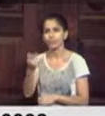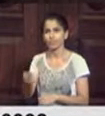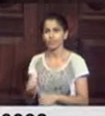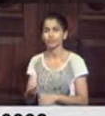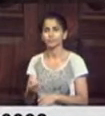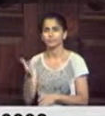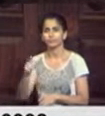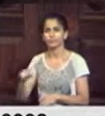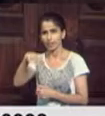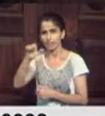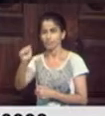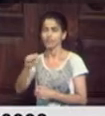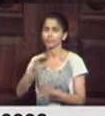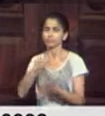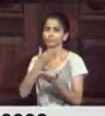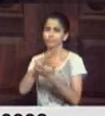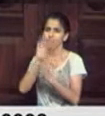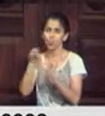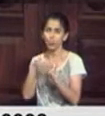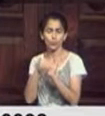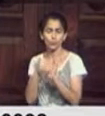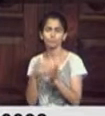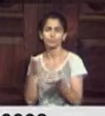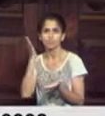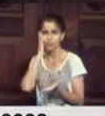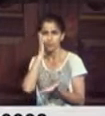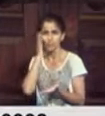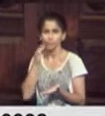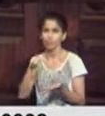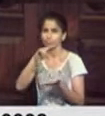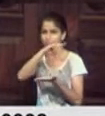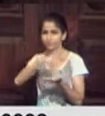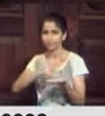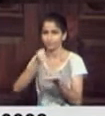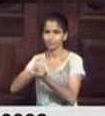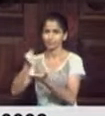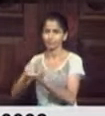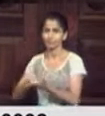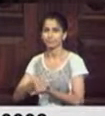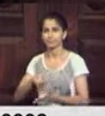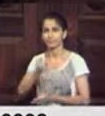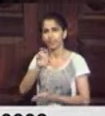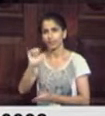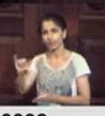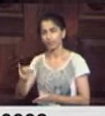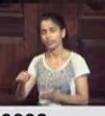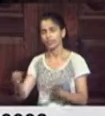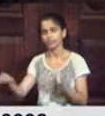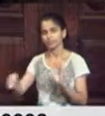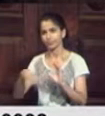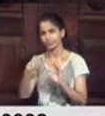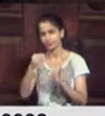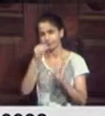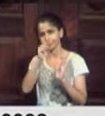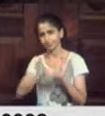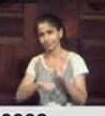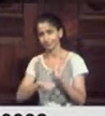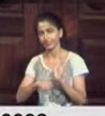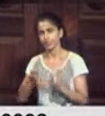nós não temos dinheiro para pagar 5 folhas de pagamento no ano que vem, ou despesas